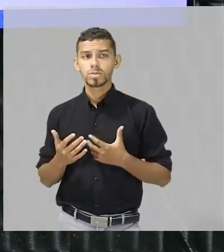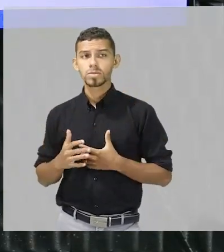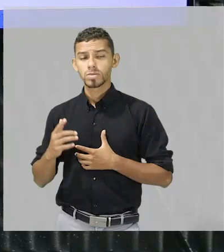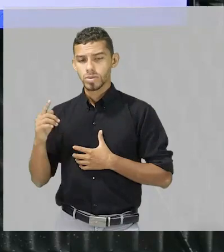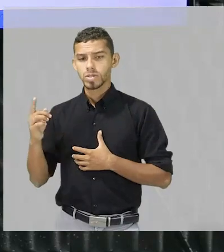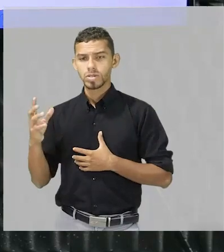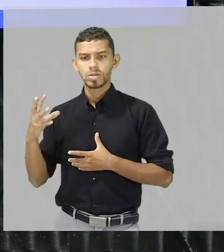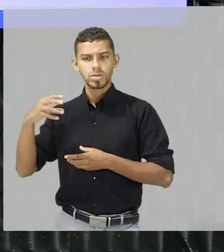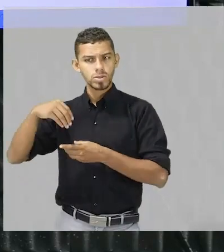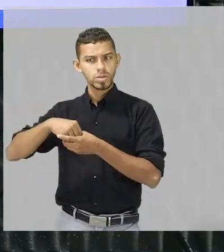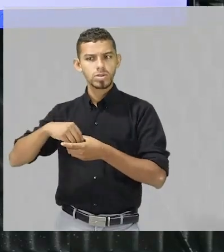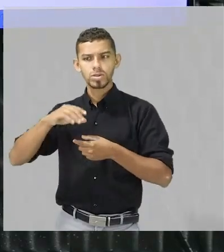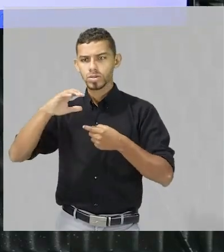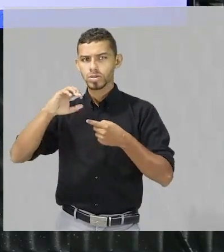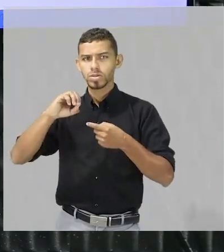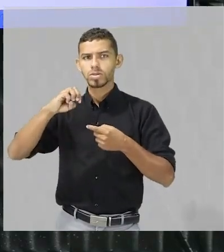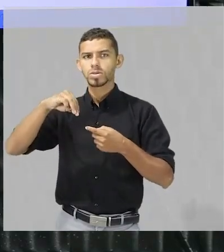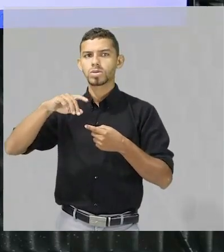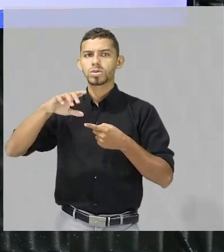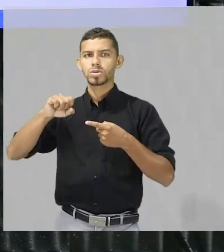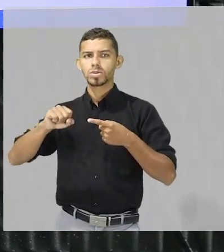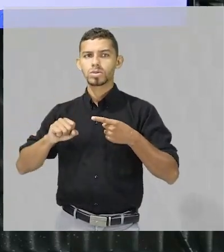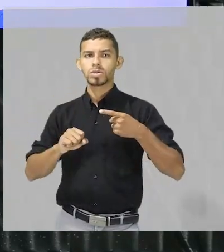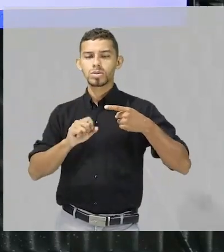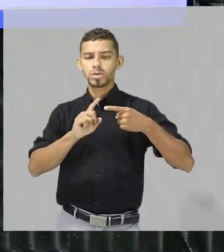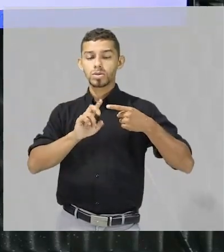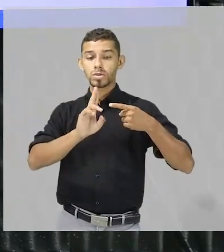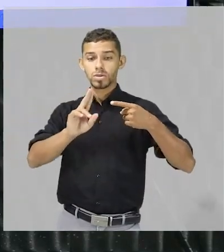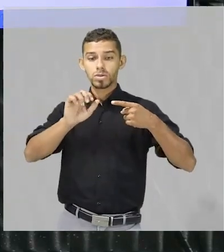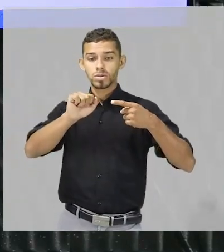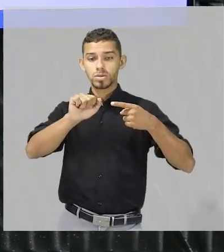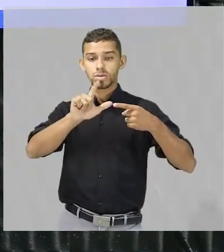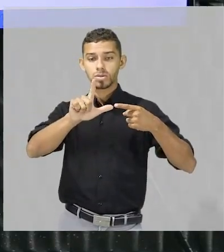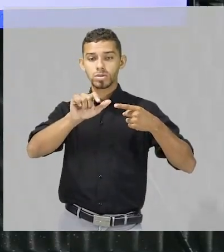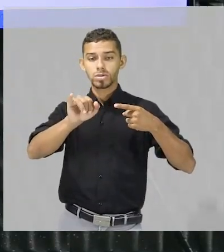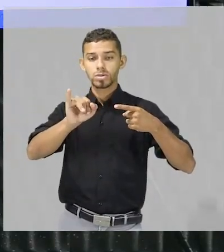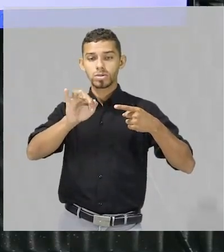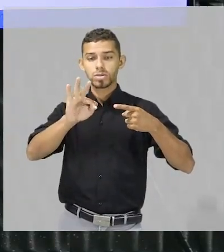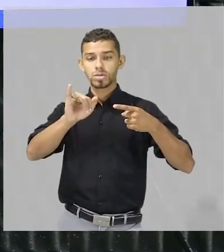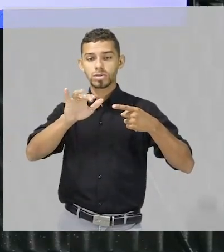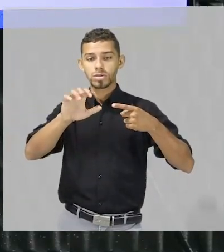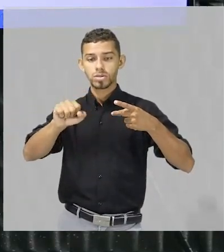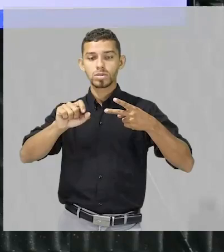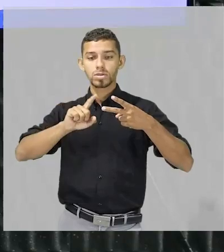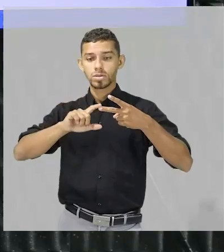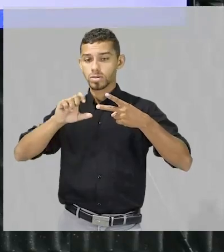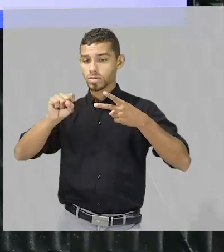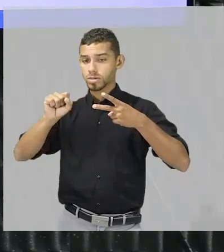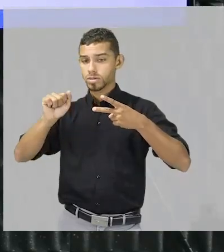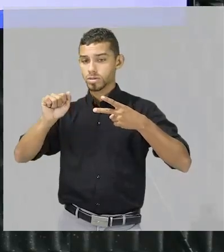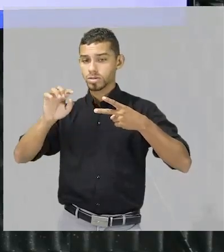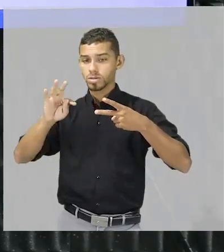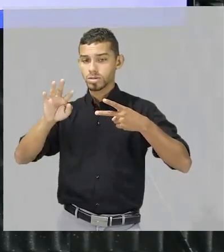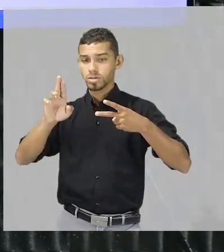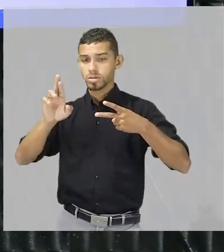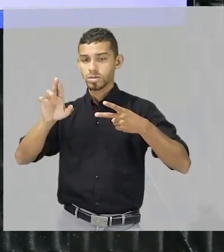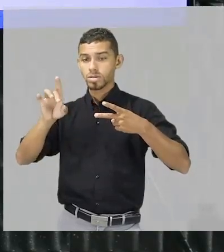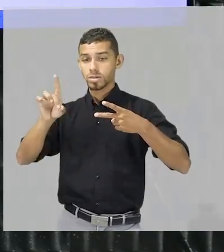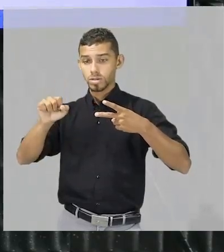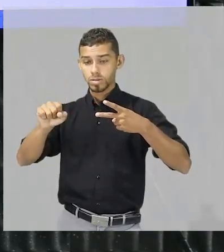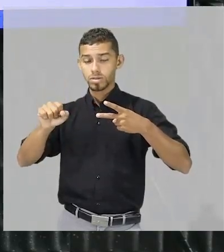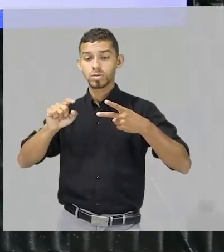esse composto ele deve ter uma cadeia alifática aberta, saturada, somente ligações